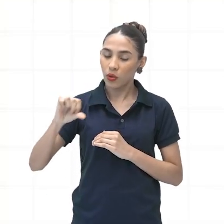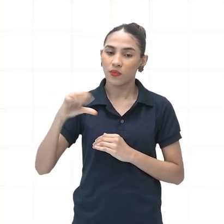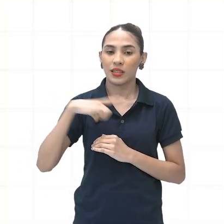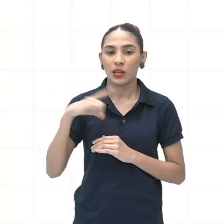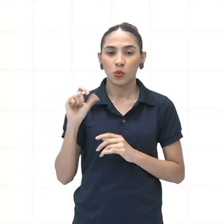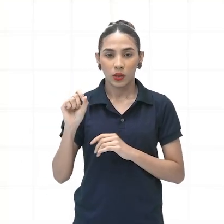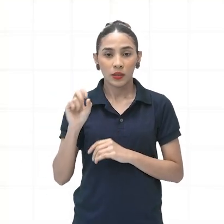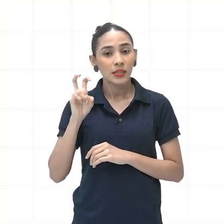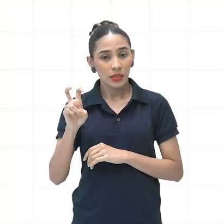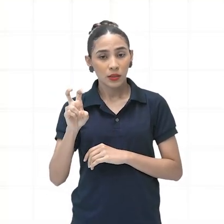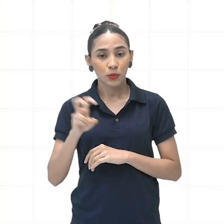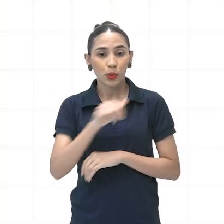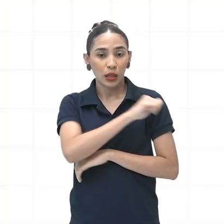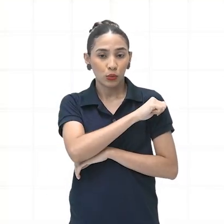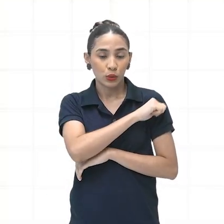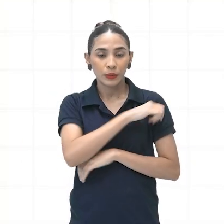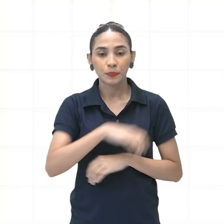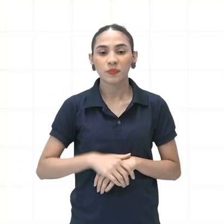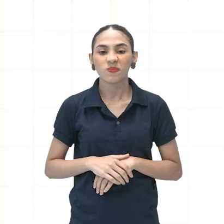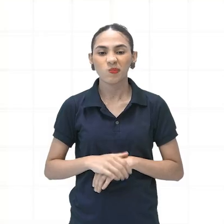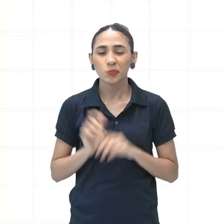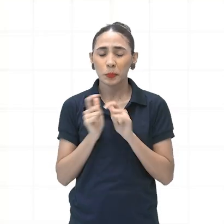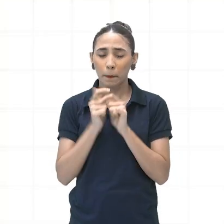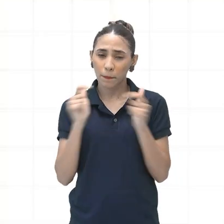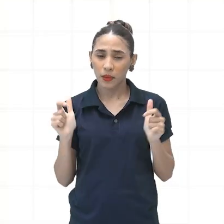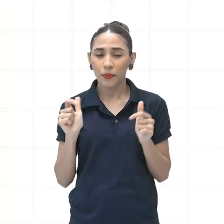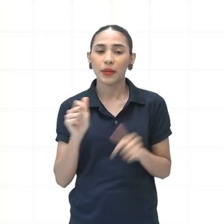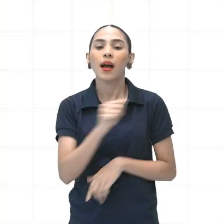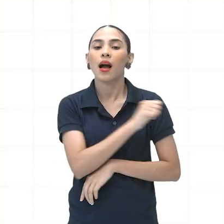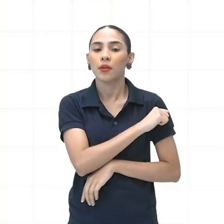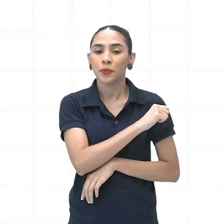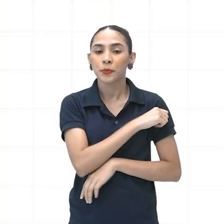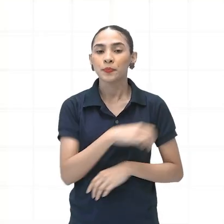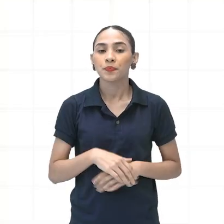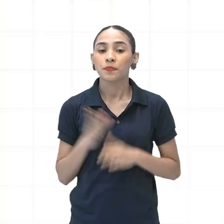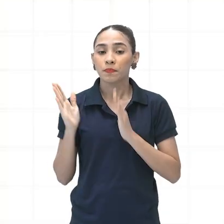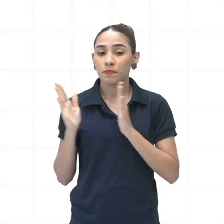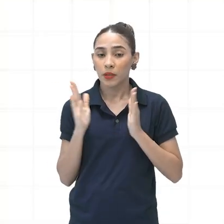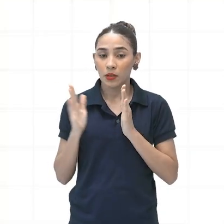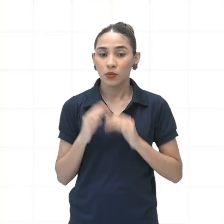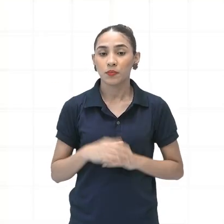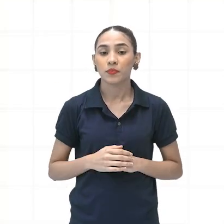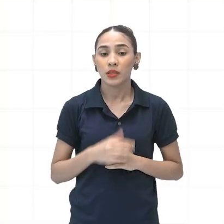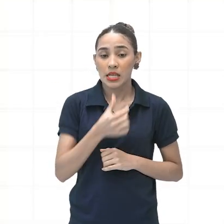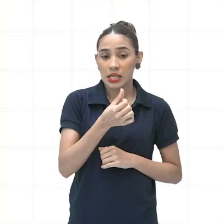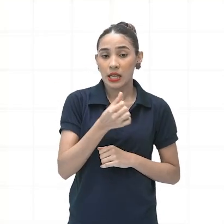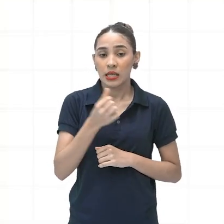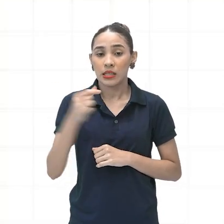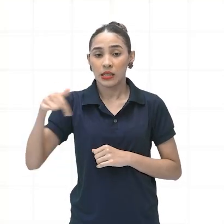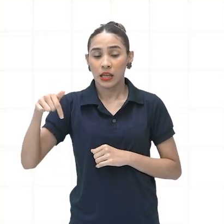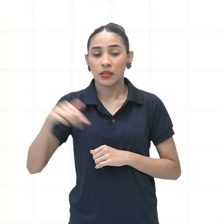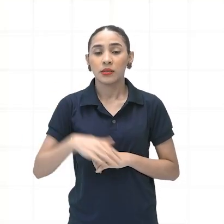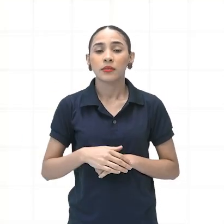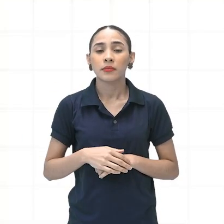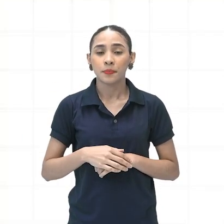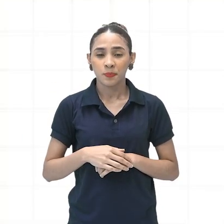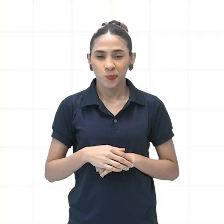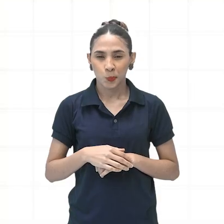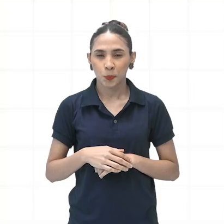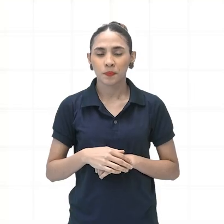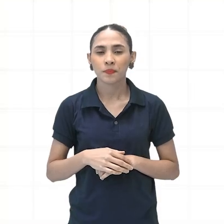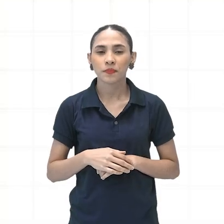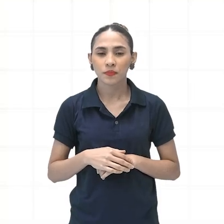exatamente 5. A maioria dos alunos estão nesse intervalo, entre 6 e 7, que tem um total